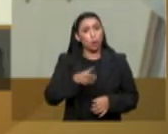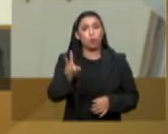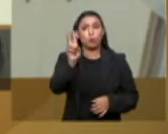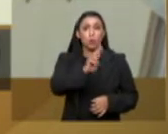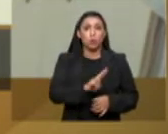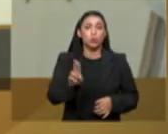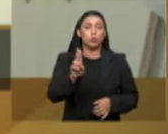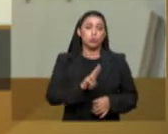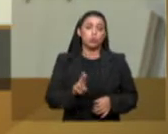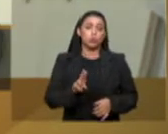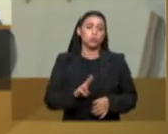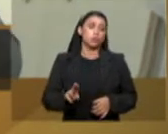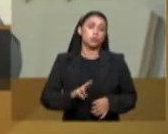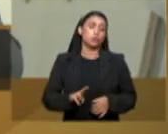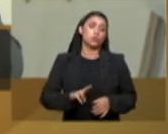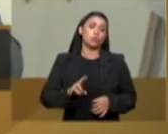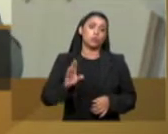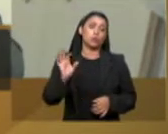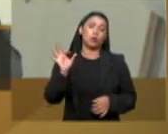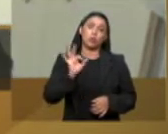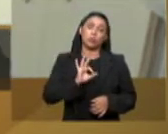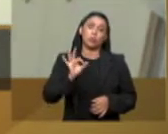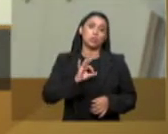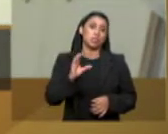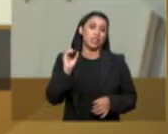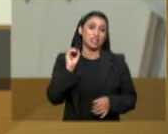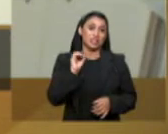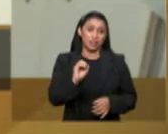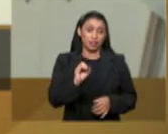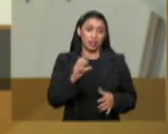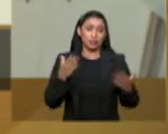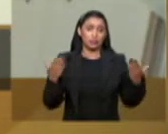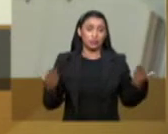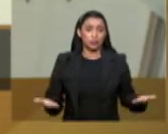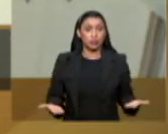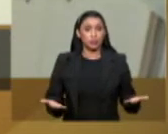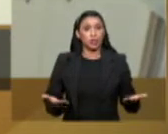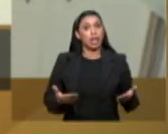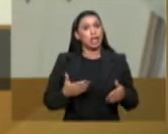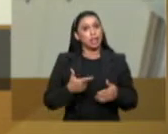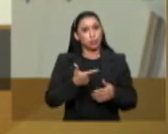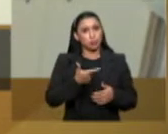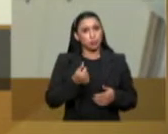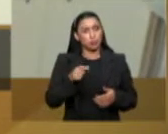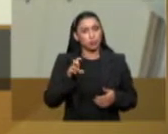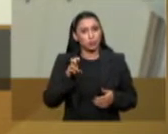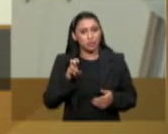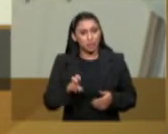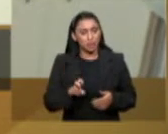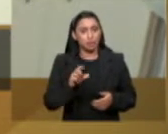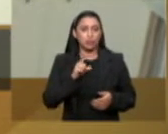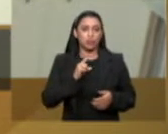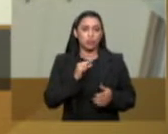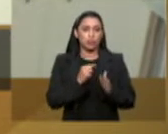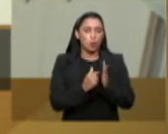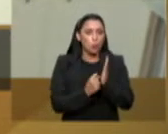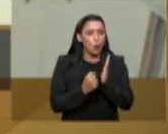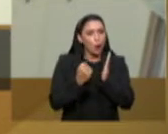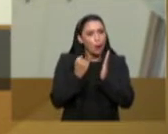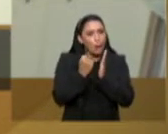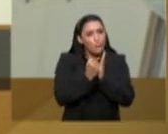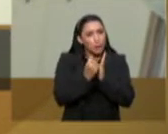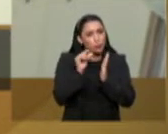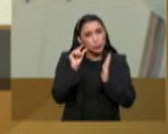para beneficiar os contribuintes. E em 2015 houve um pequeno aumento dessa